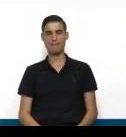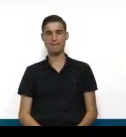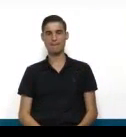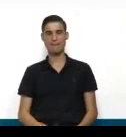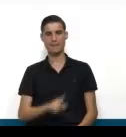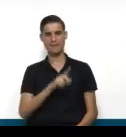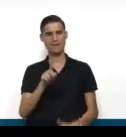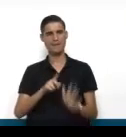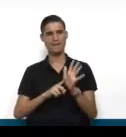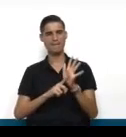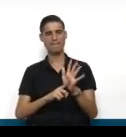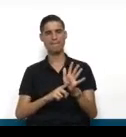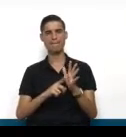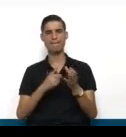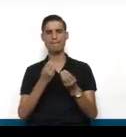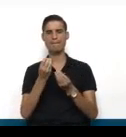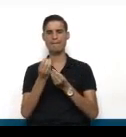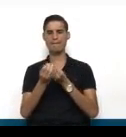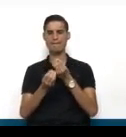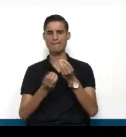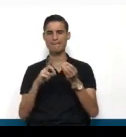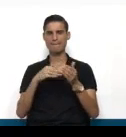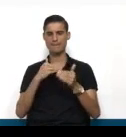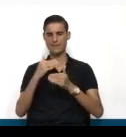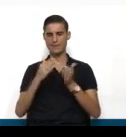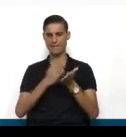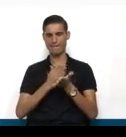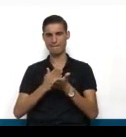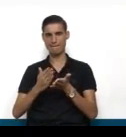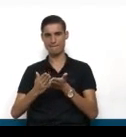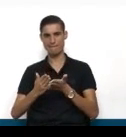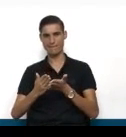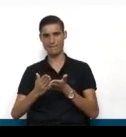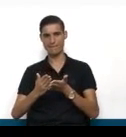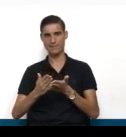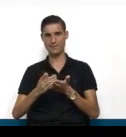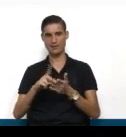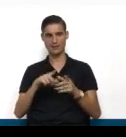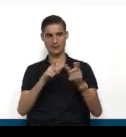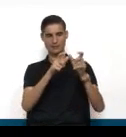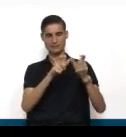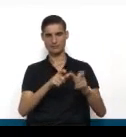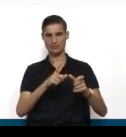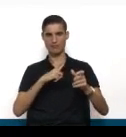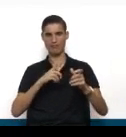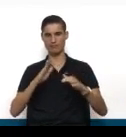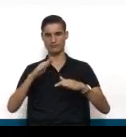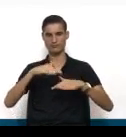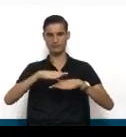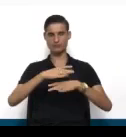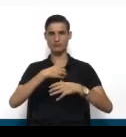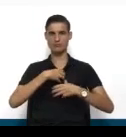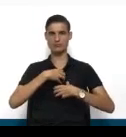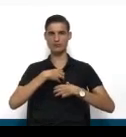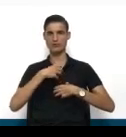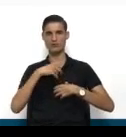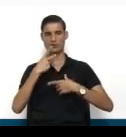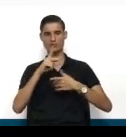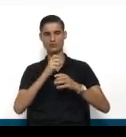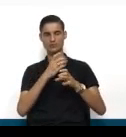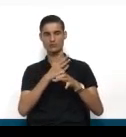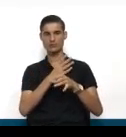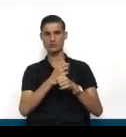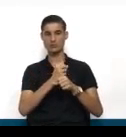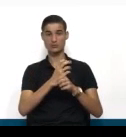deverá apresentar como é o processo físico da oscilação em termos de uma